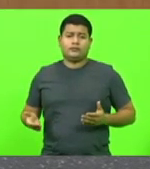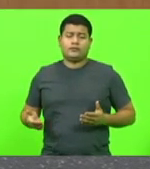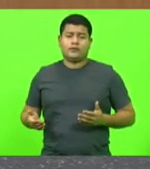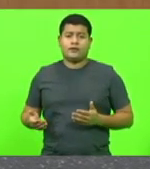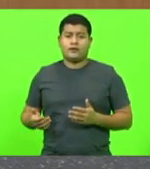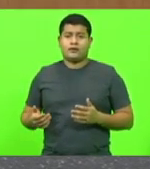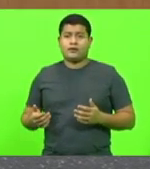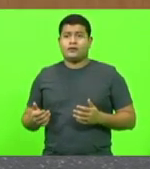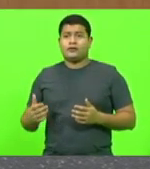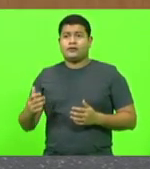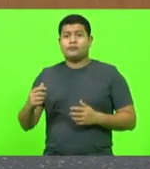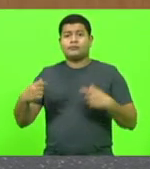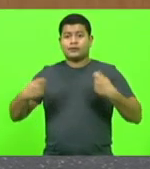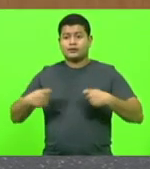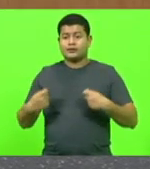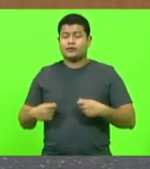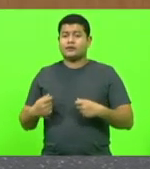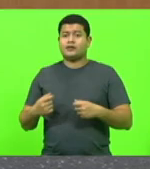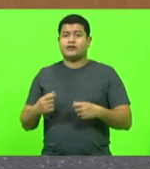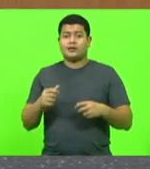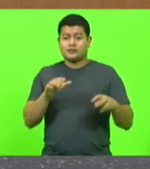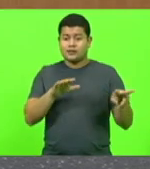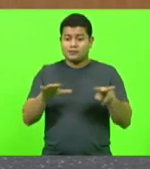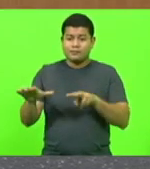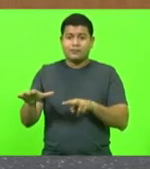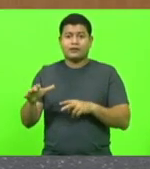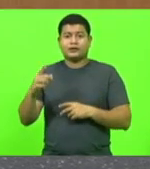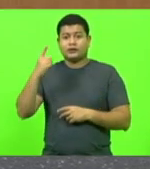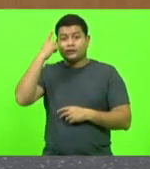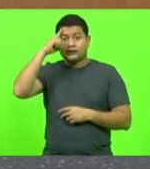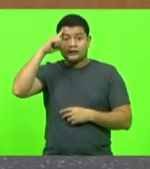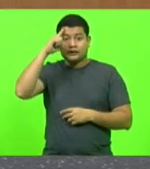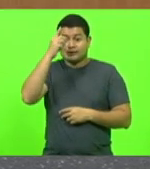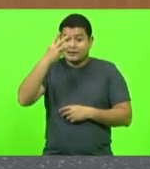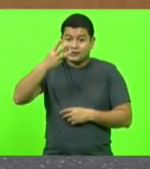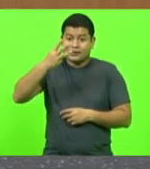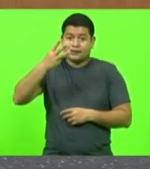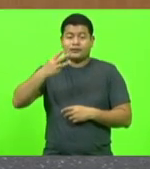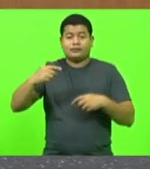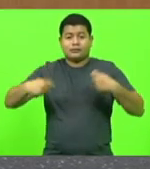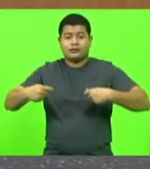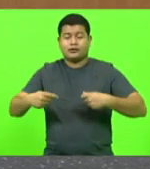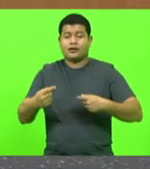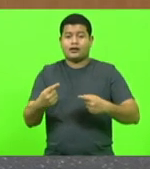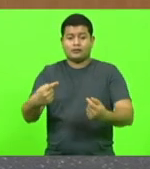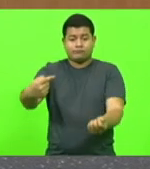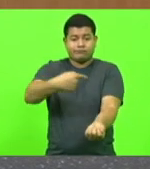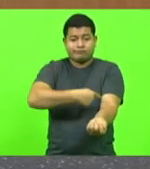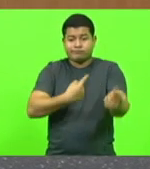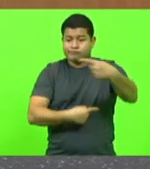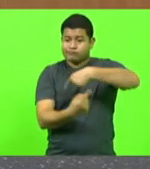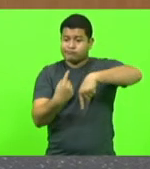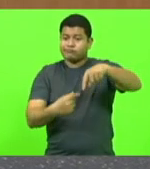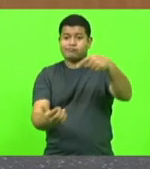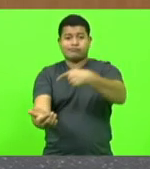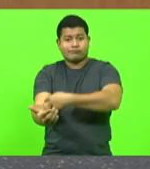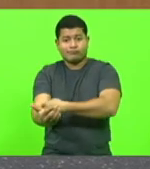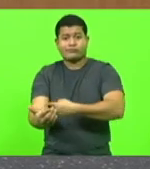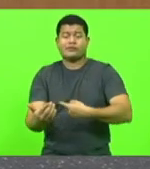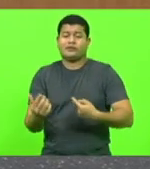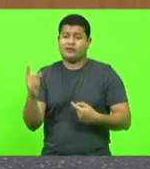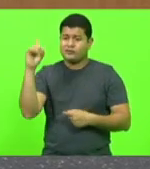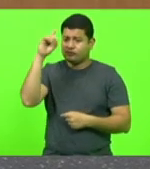que 3 vezes por semana têm que fazer a hemodiálise, e muitos desses portadores,